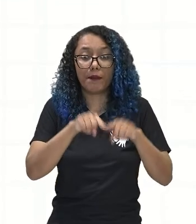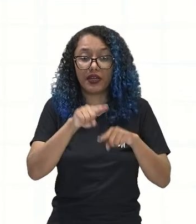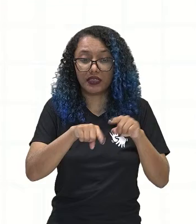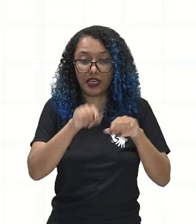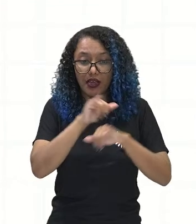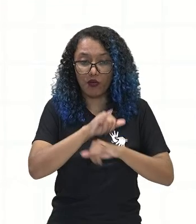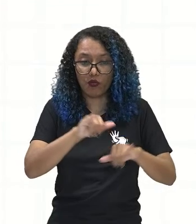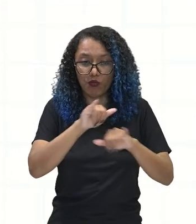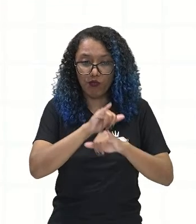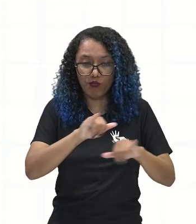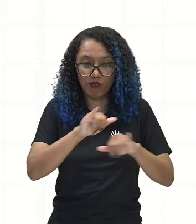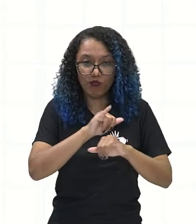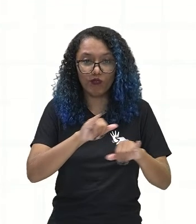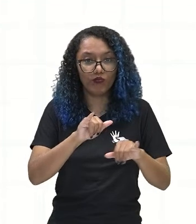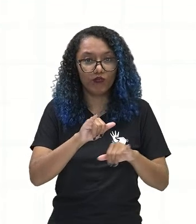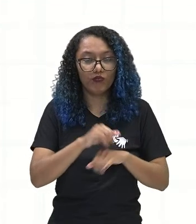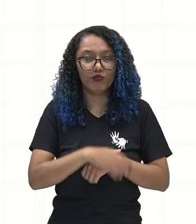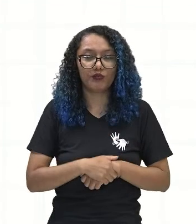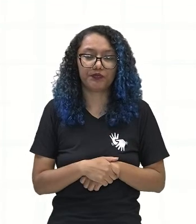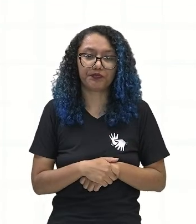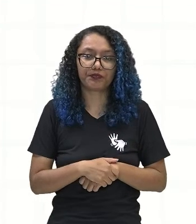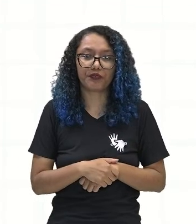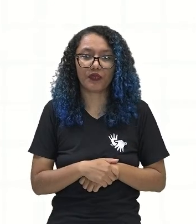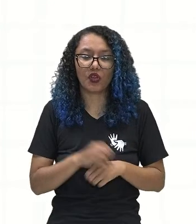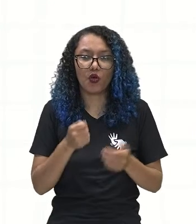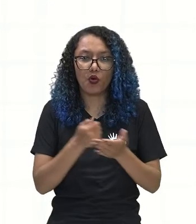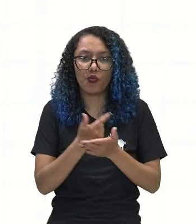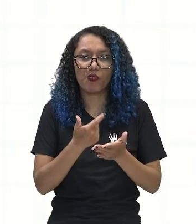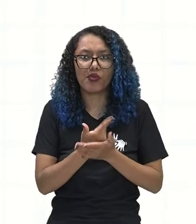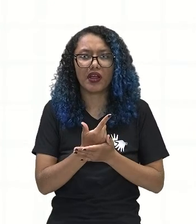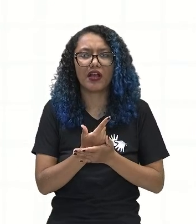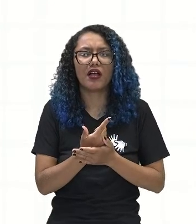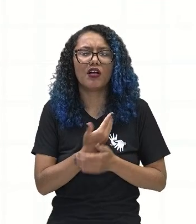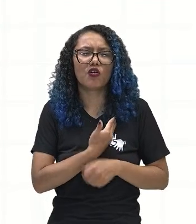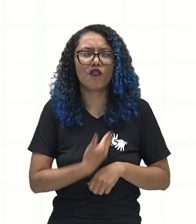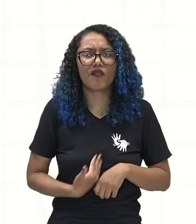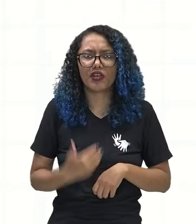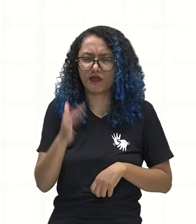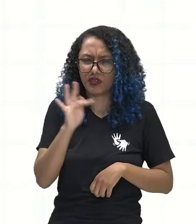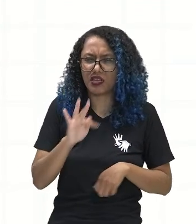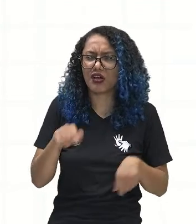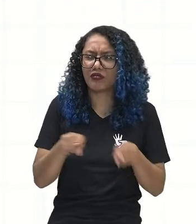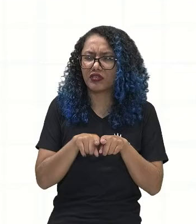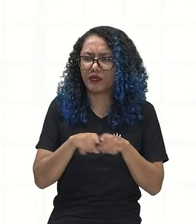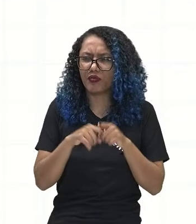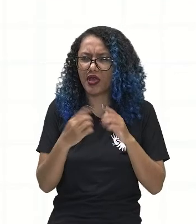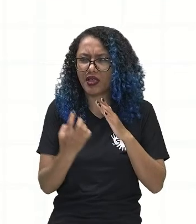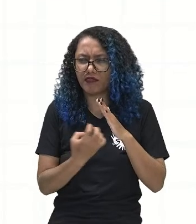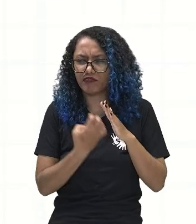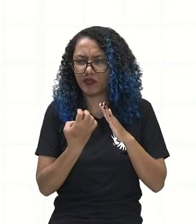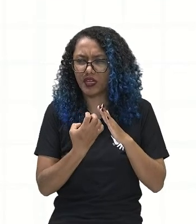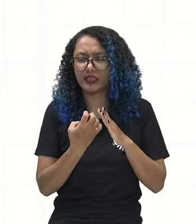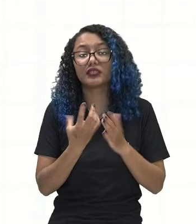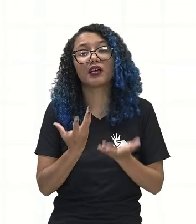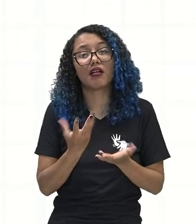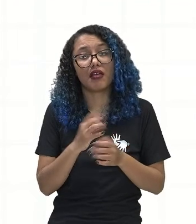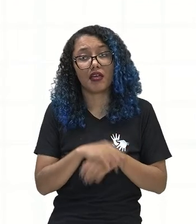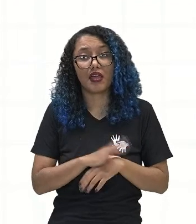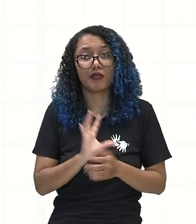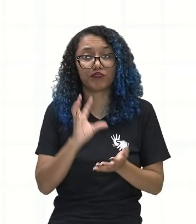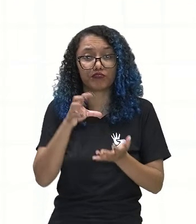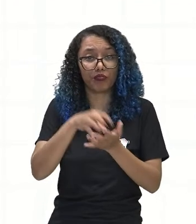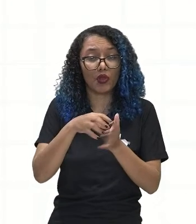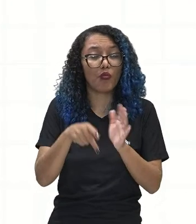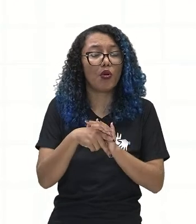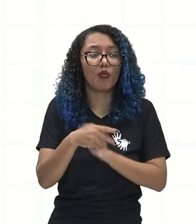e ideias. E aí você diz, mas e o governo federal é uma empresa? É uma organização, né? Uma organização de Estado e